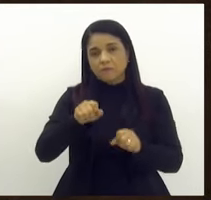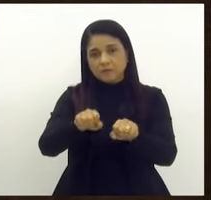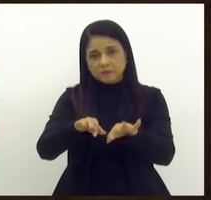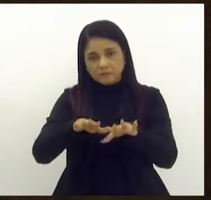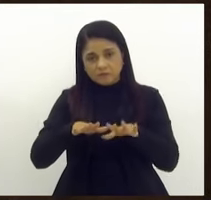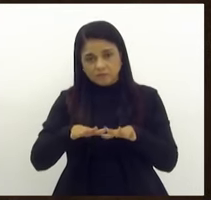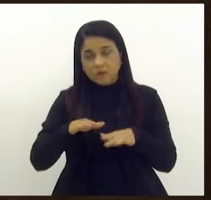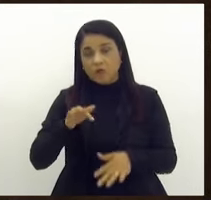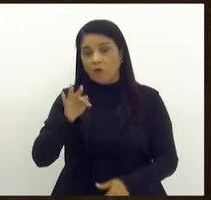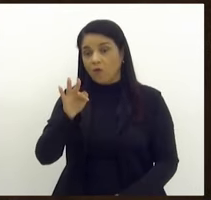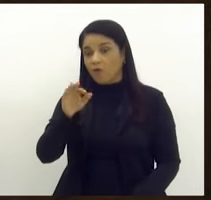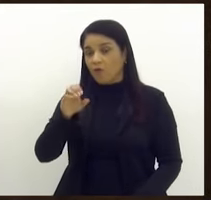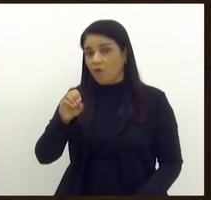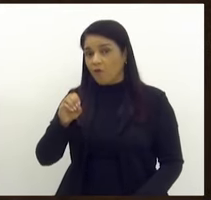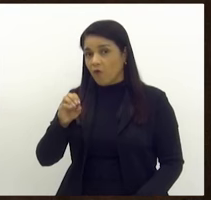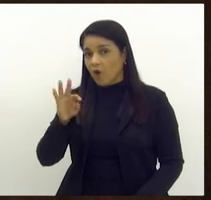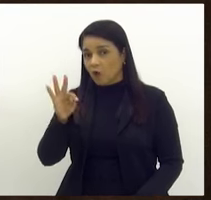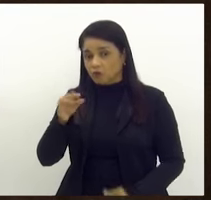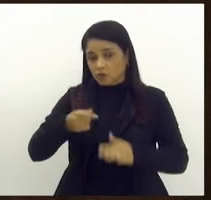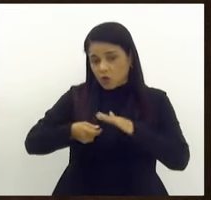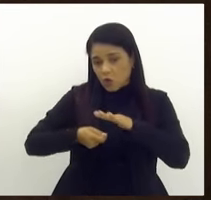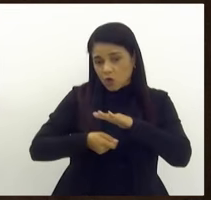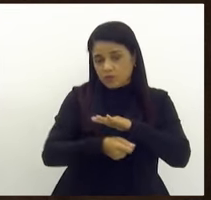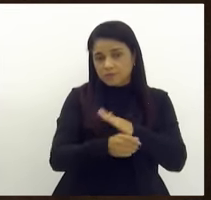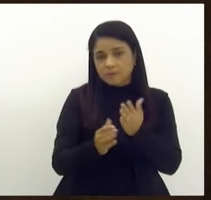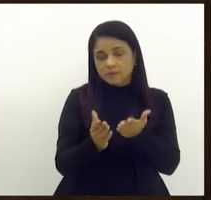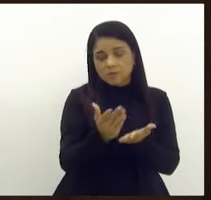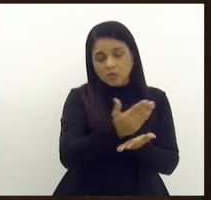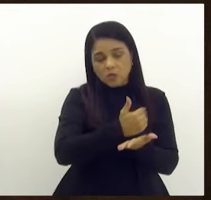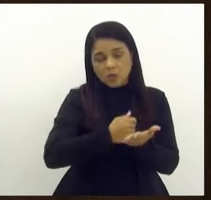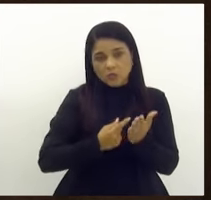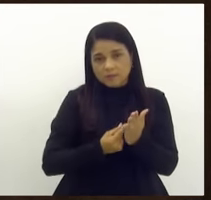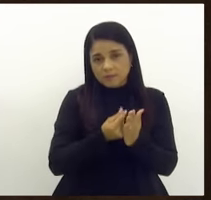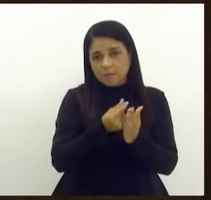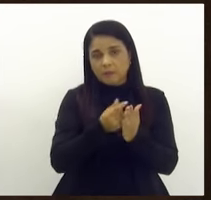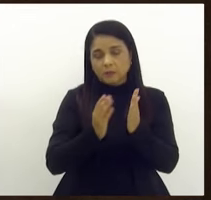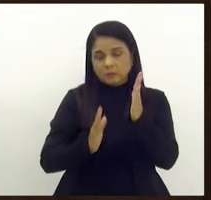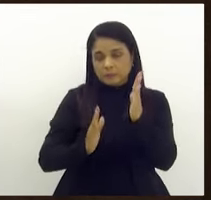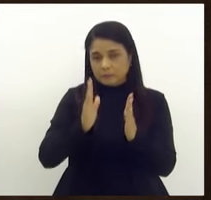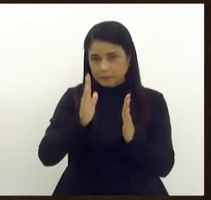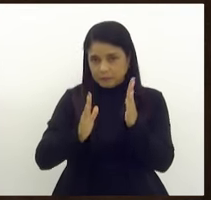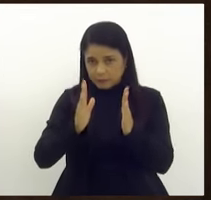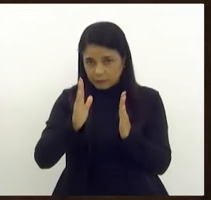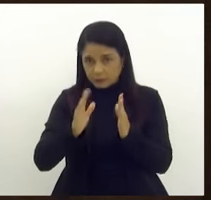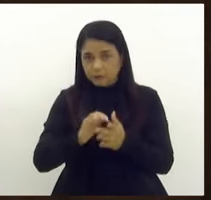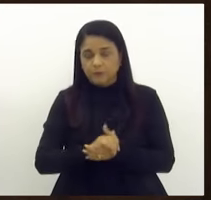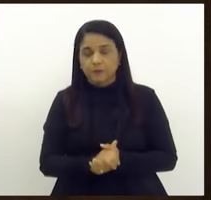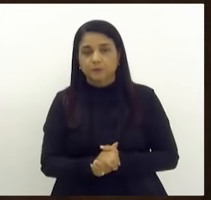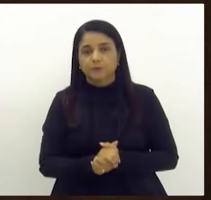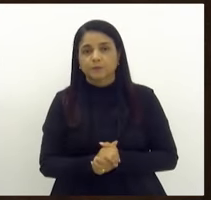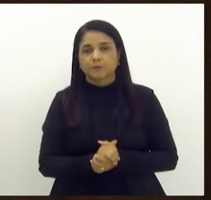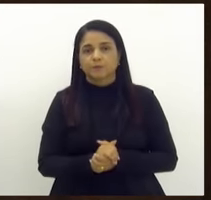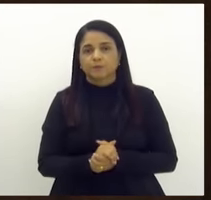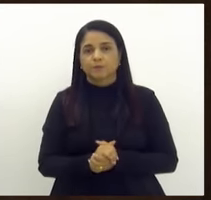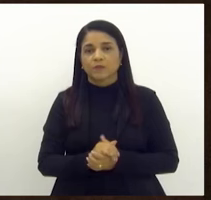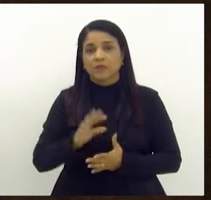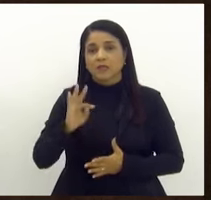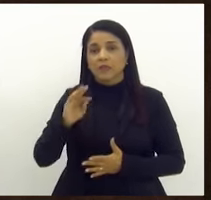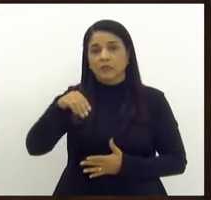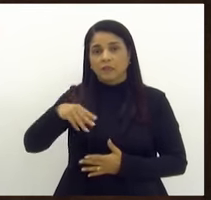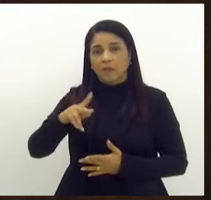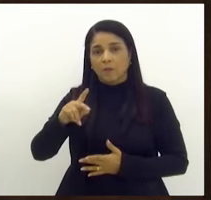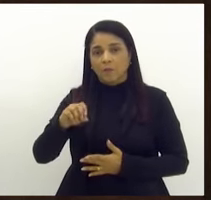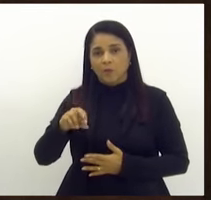o f fundo de orçamento temporário que garante ao